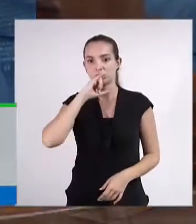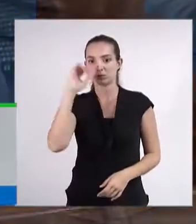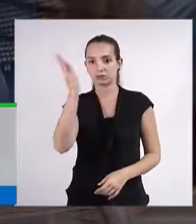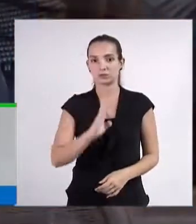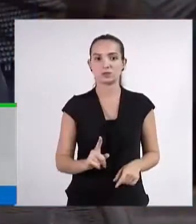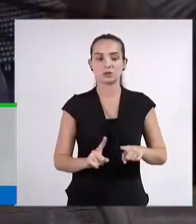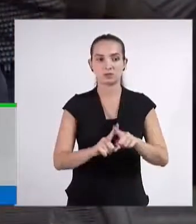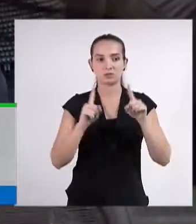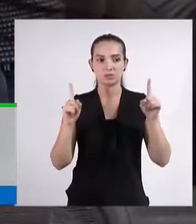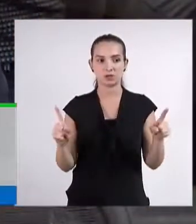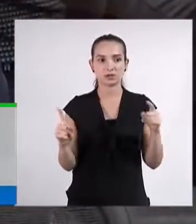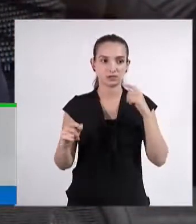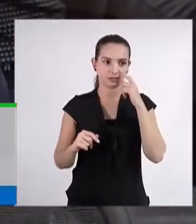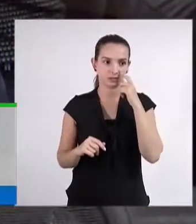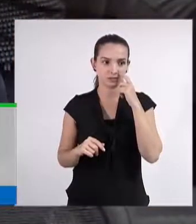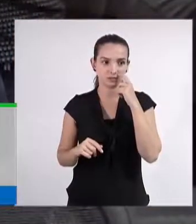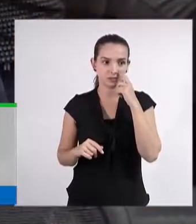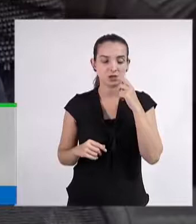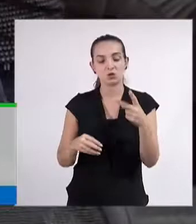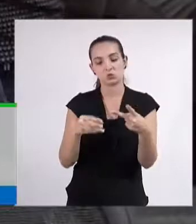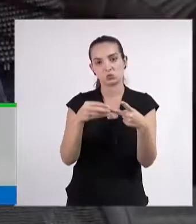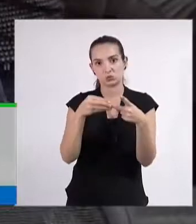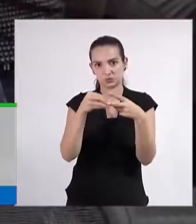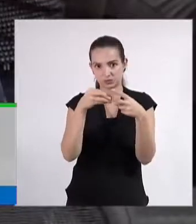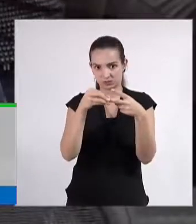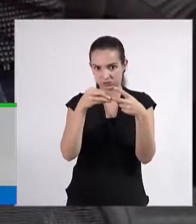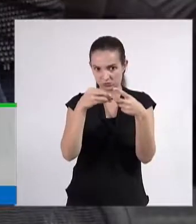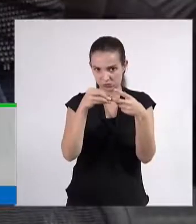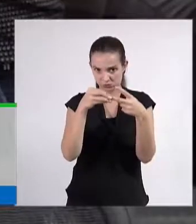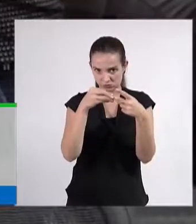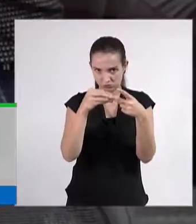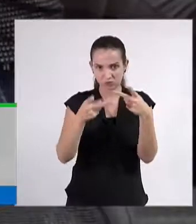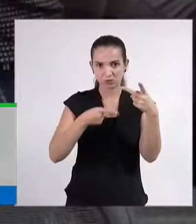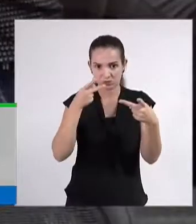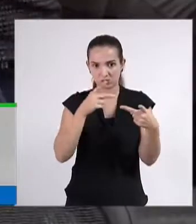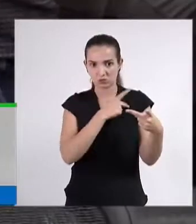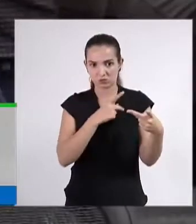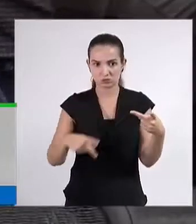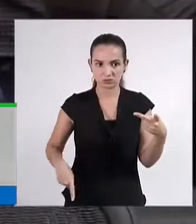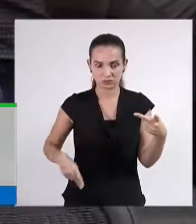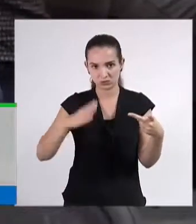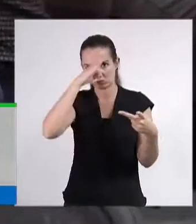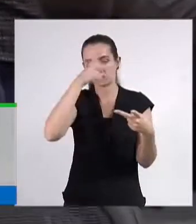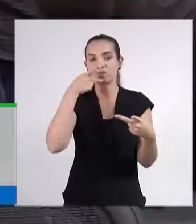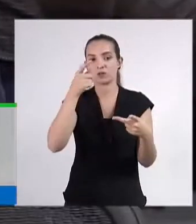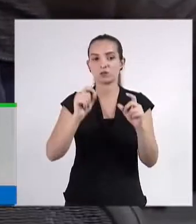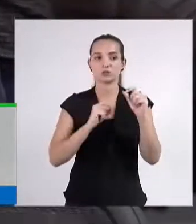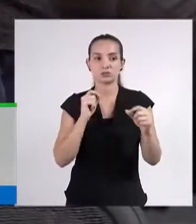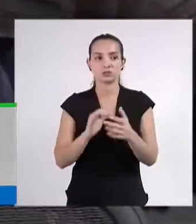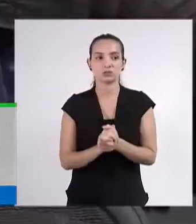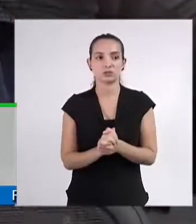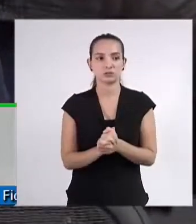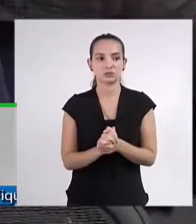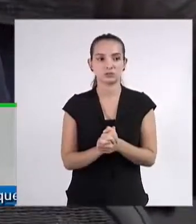mas no segundo item da nota oficial do governo, ele fala que está